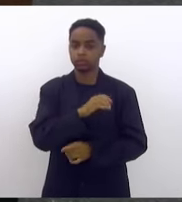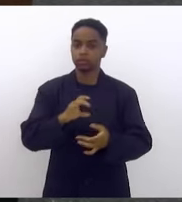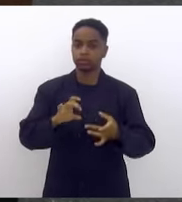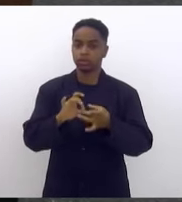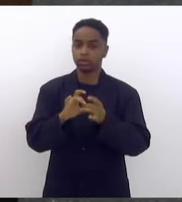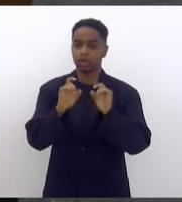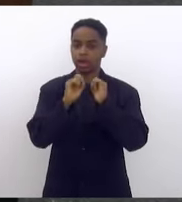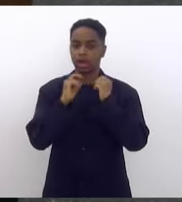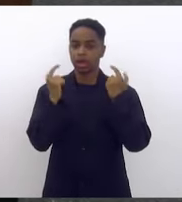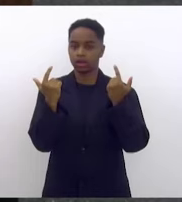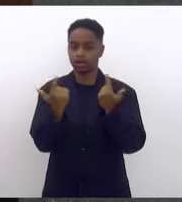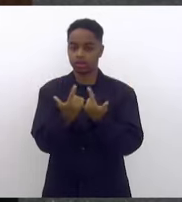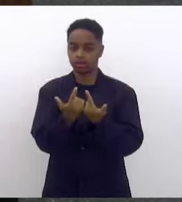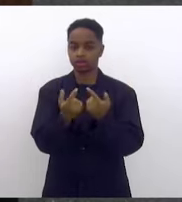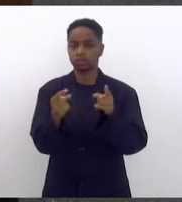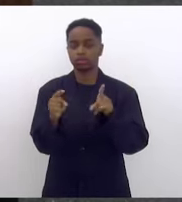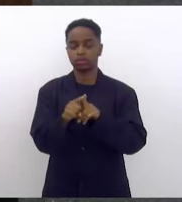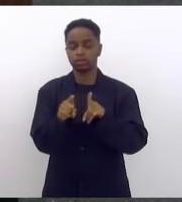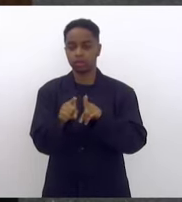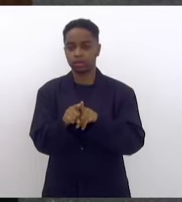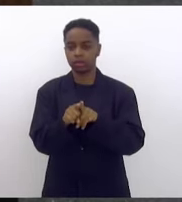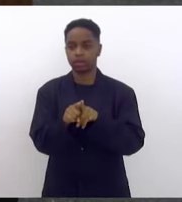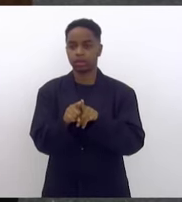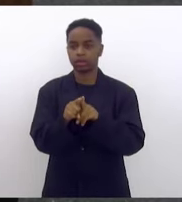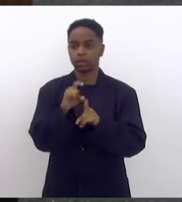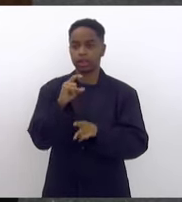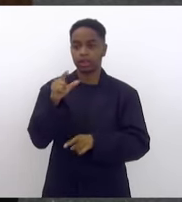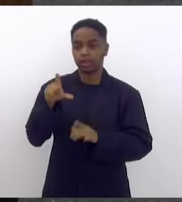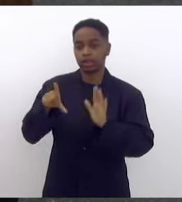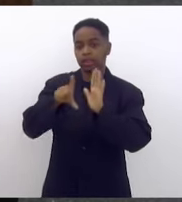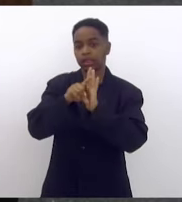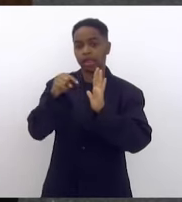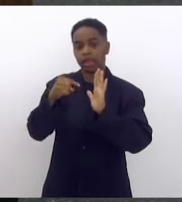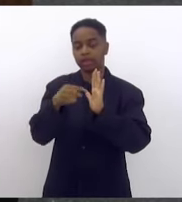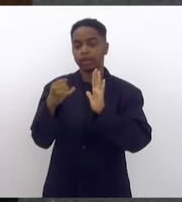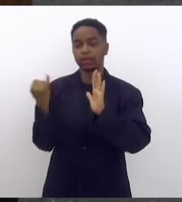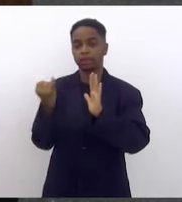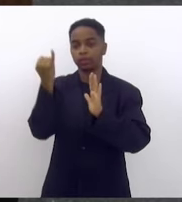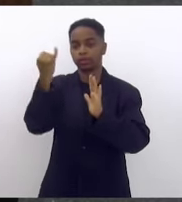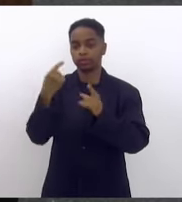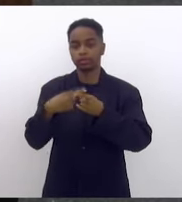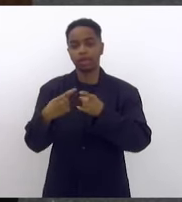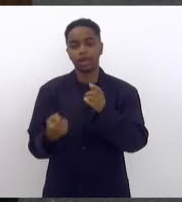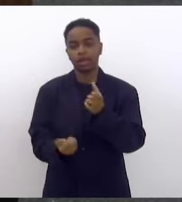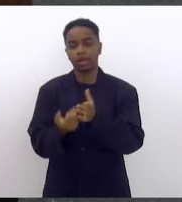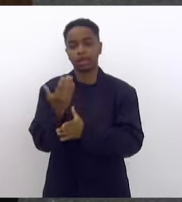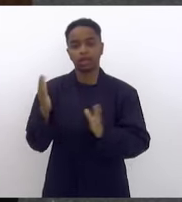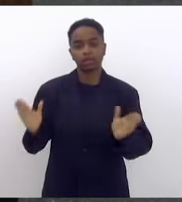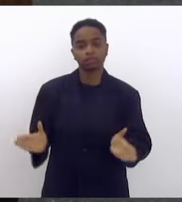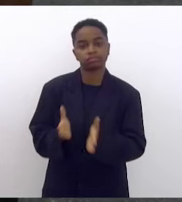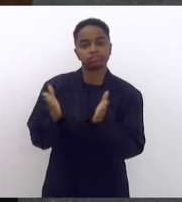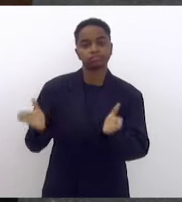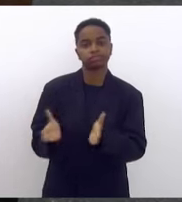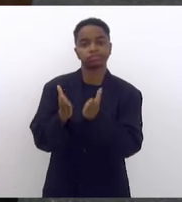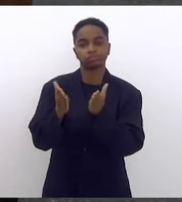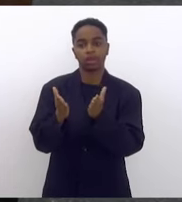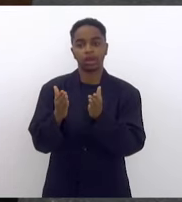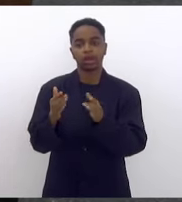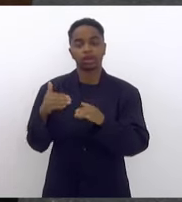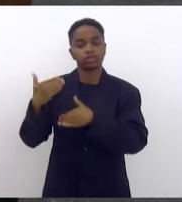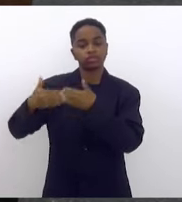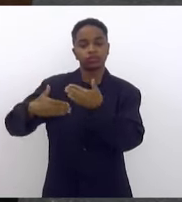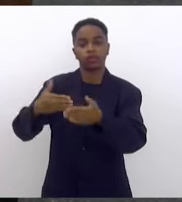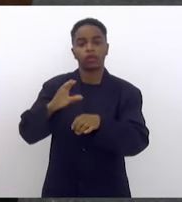Assembleia Legislativa e dessa importante lei que cria o incentivo ao